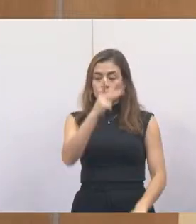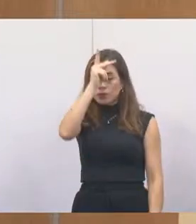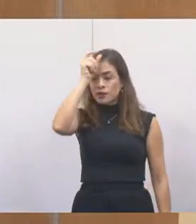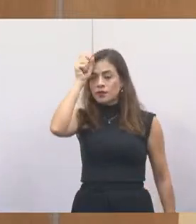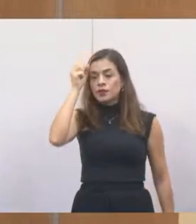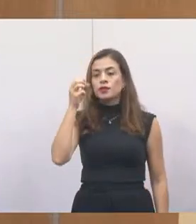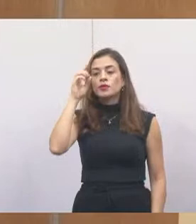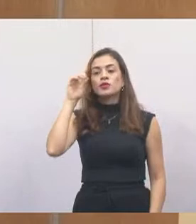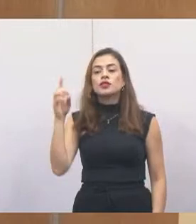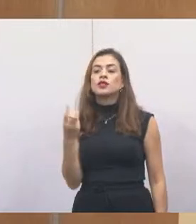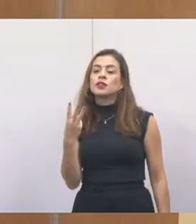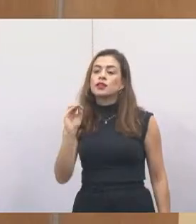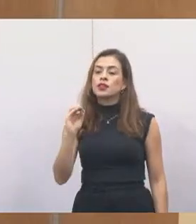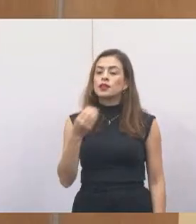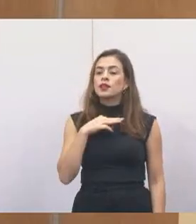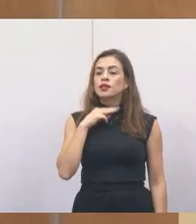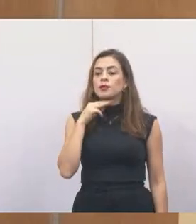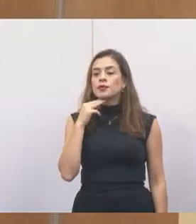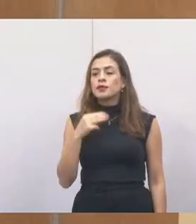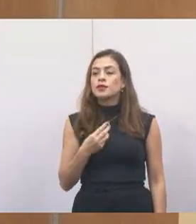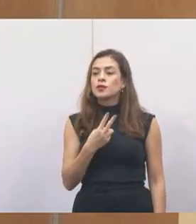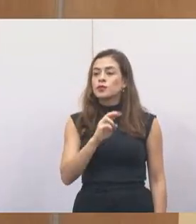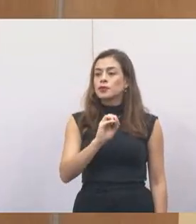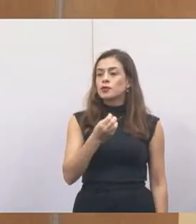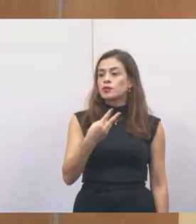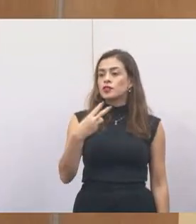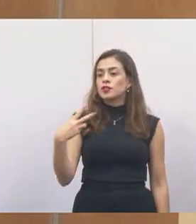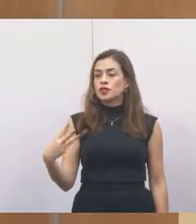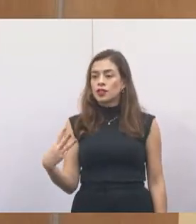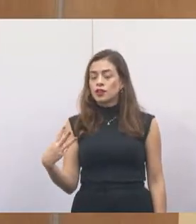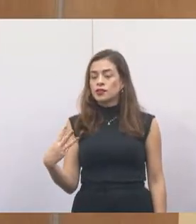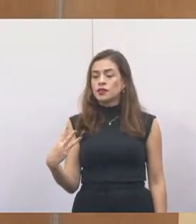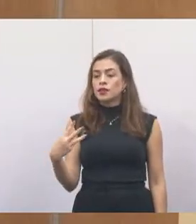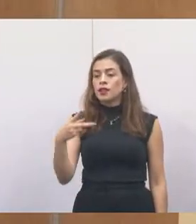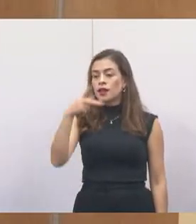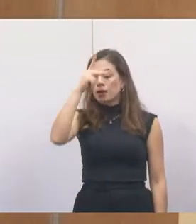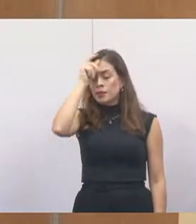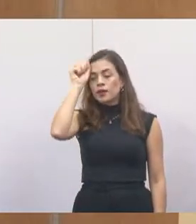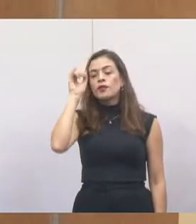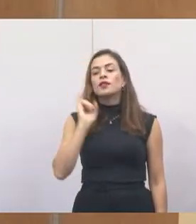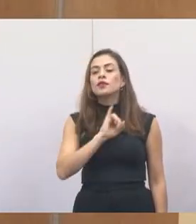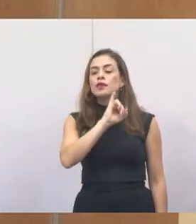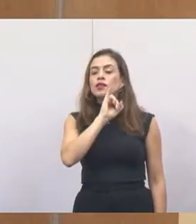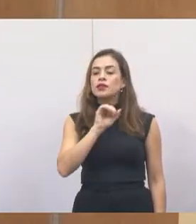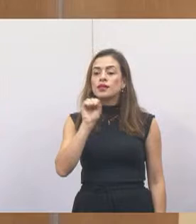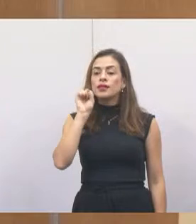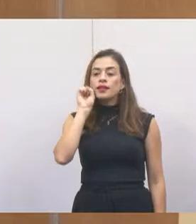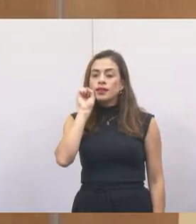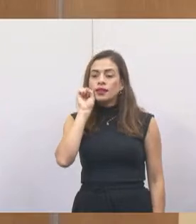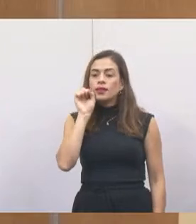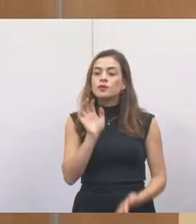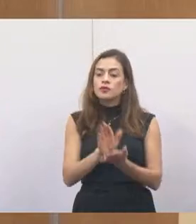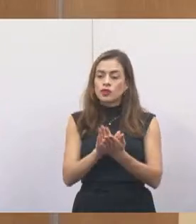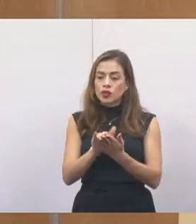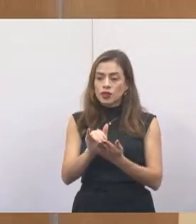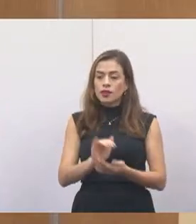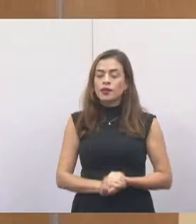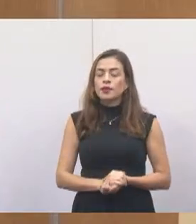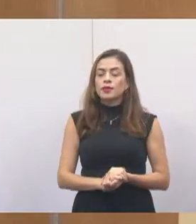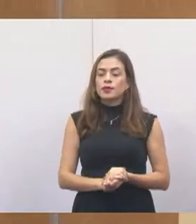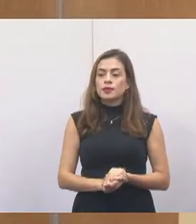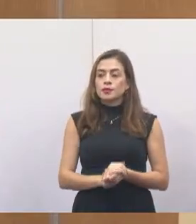de março de 2023, Prefeito Municipal de Jacareí, Isaías José de Santana. Mensagem do